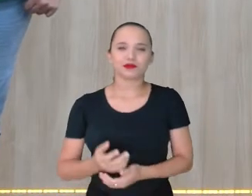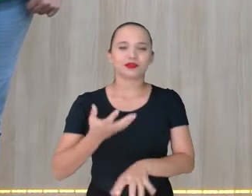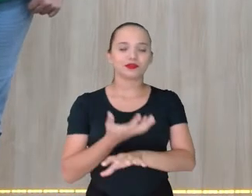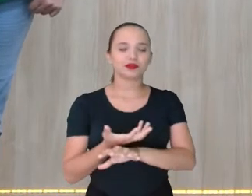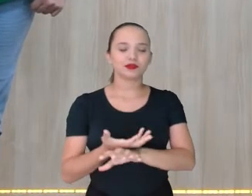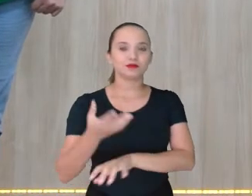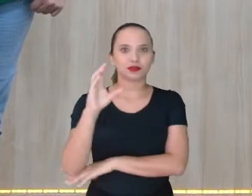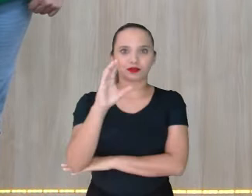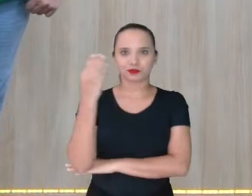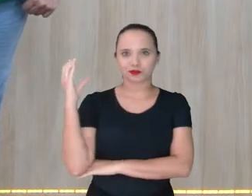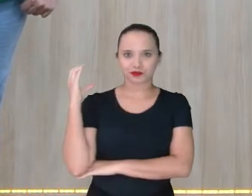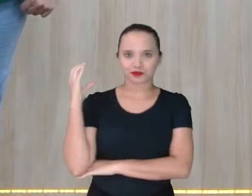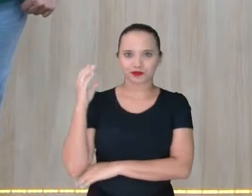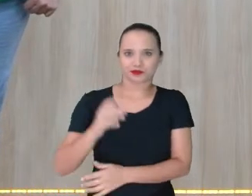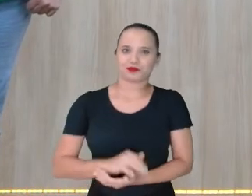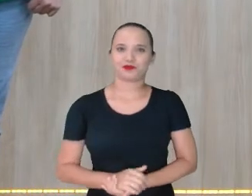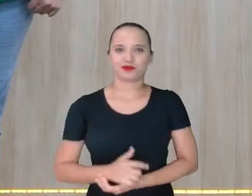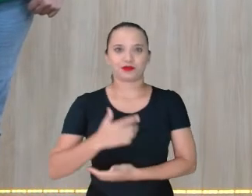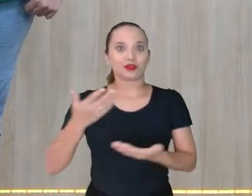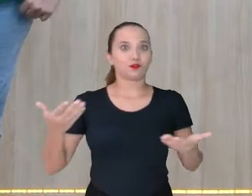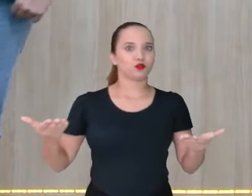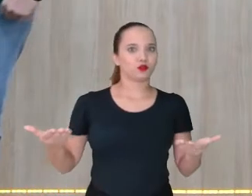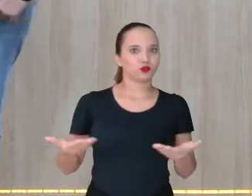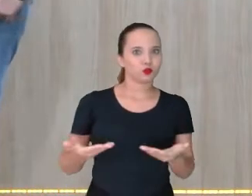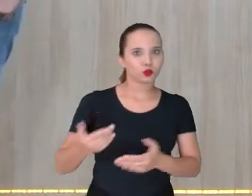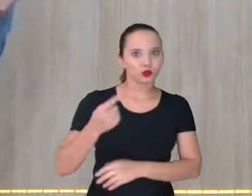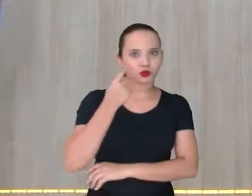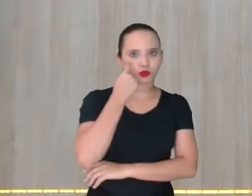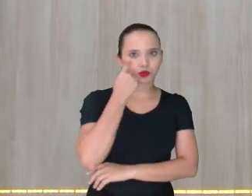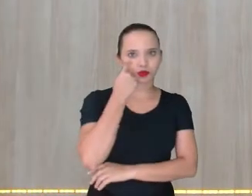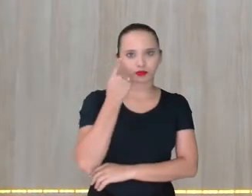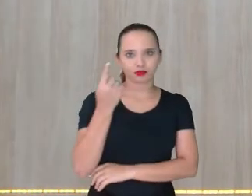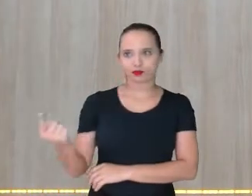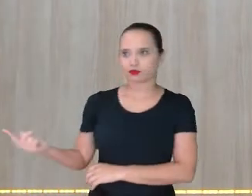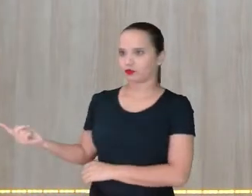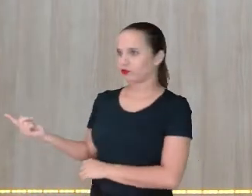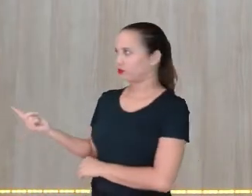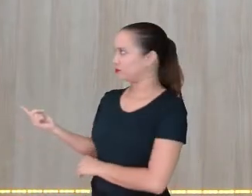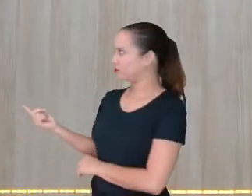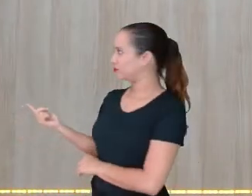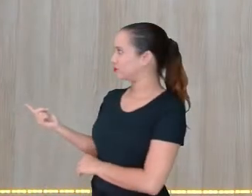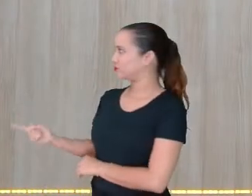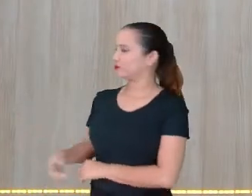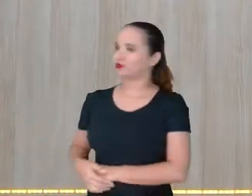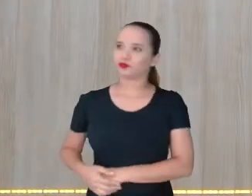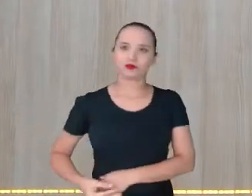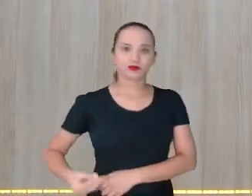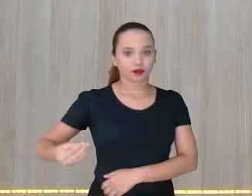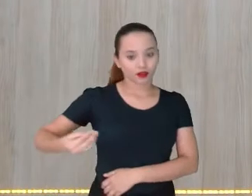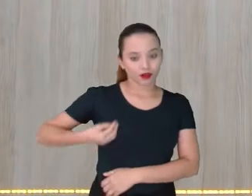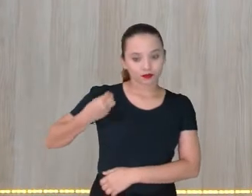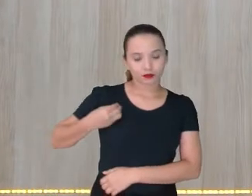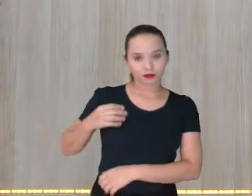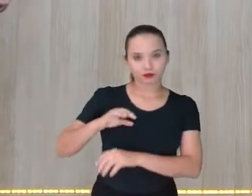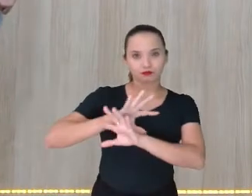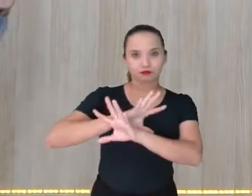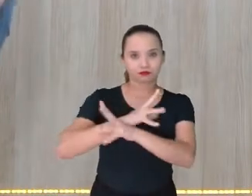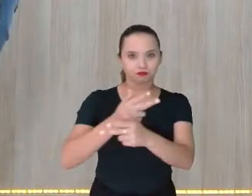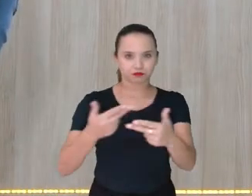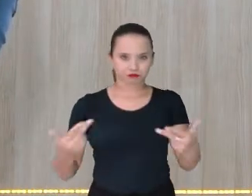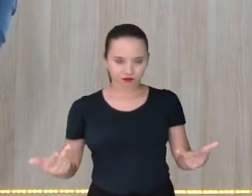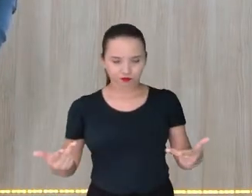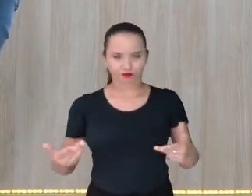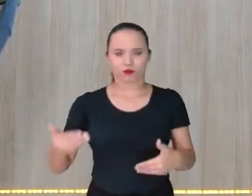de Ciências. E hoje, gente, olha só o assunto, ó, seres vivos, constituição